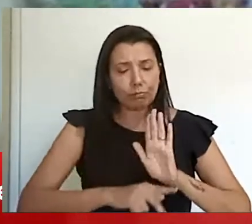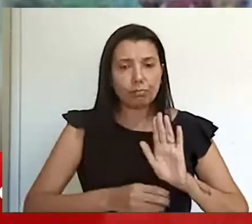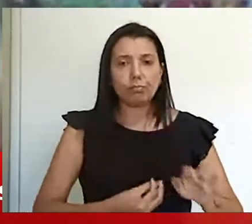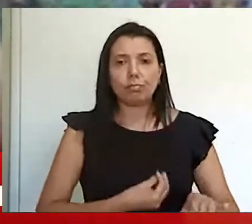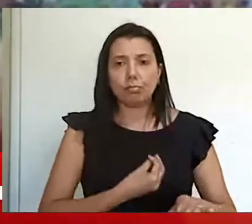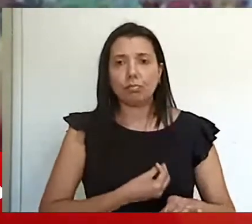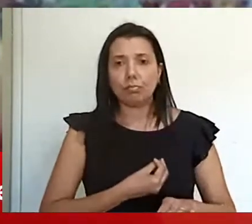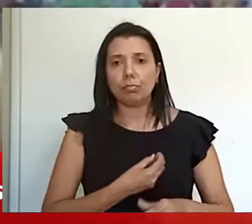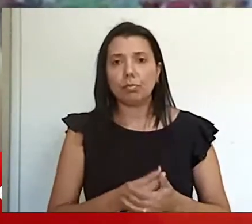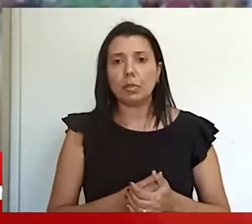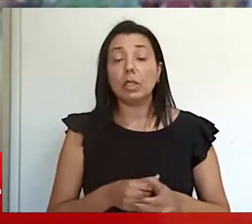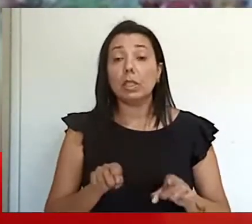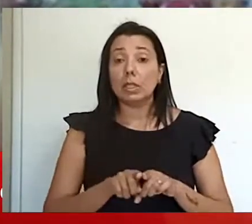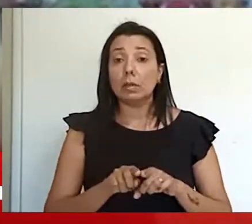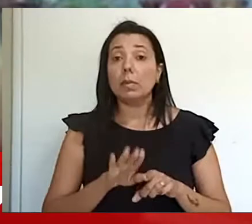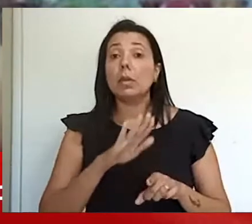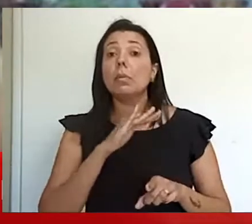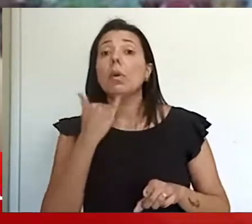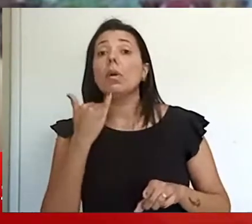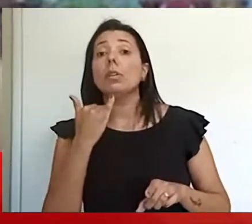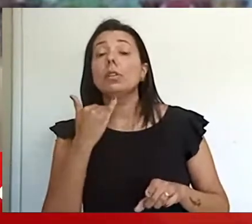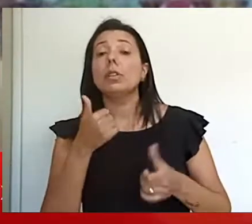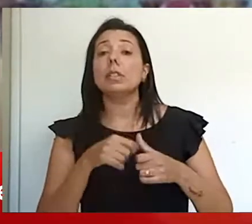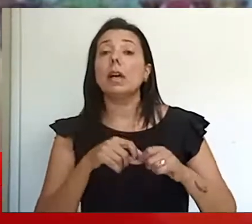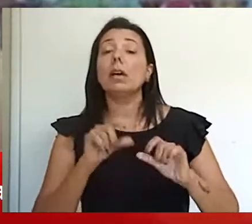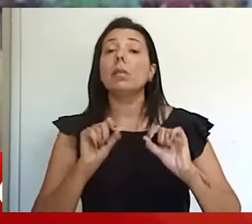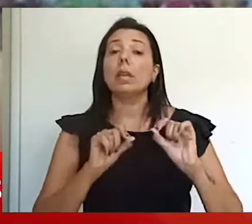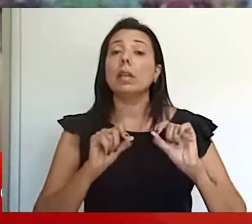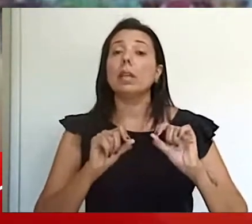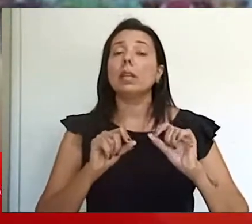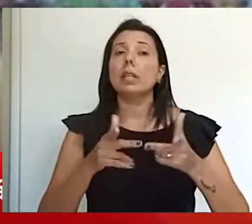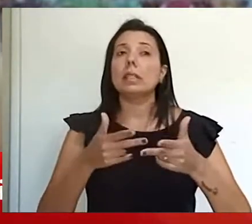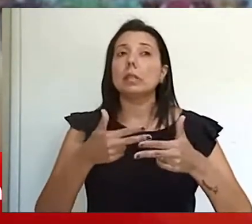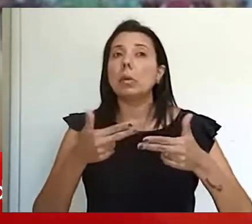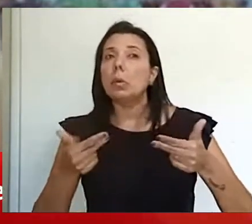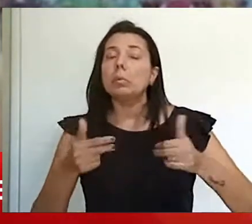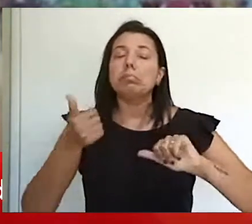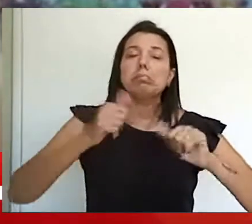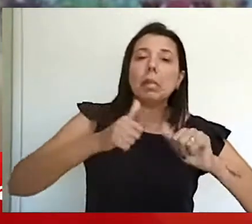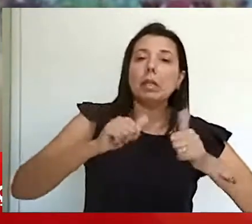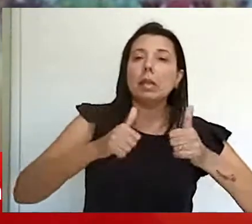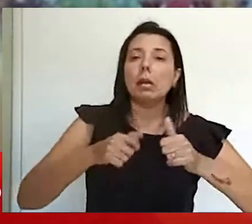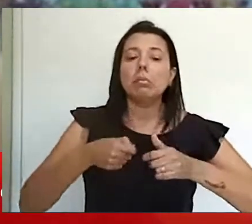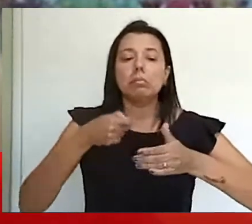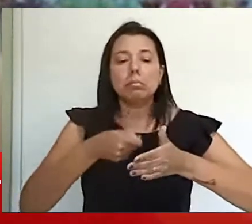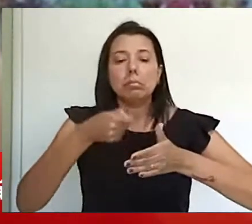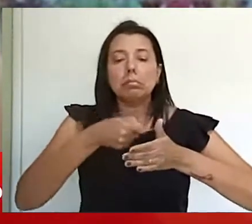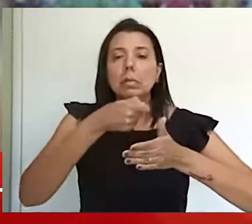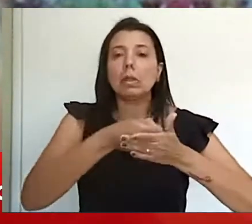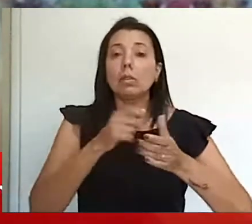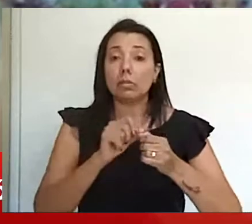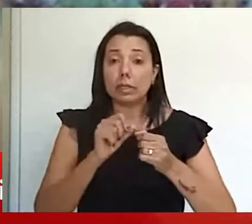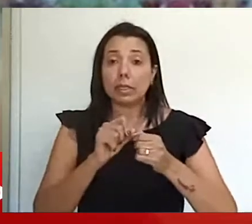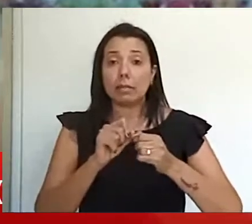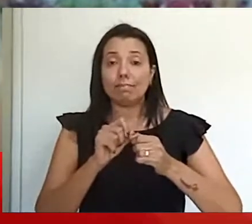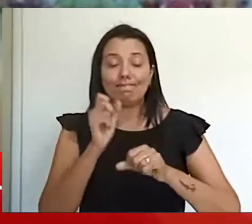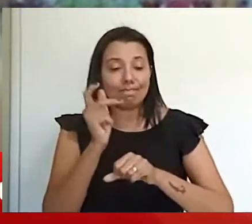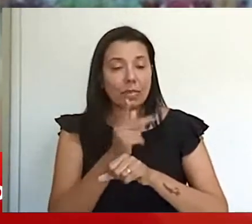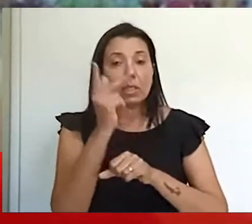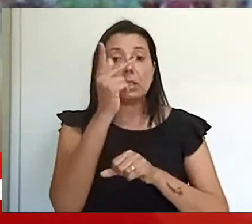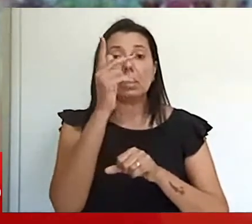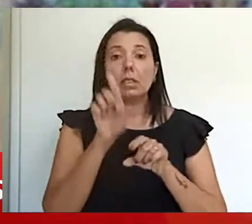de morte, então a gente está nessa dualidade, nessa luta de fazer vencer, fazer triunfar o projeto